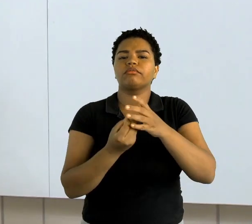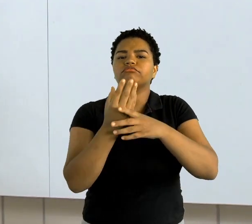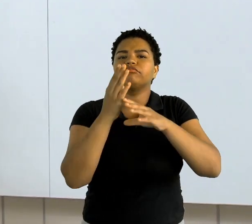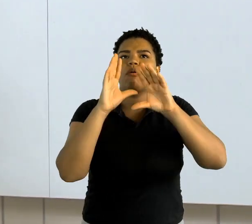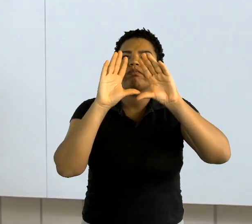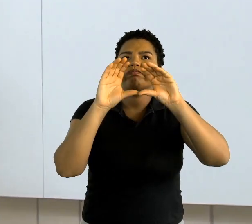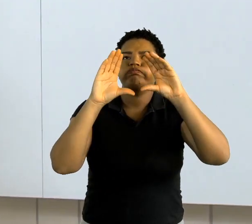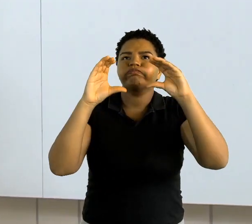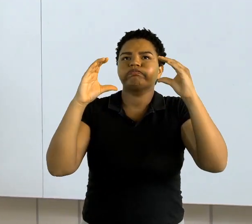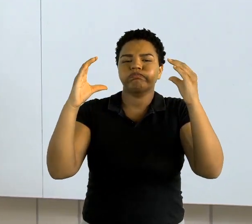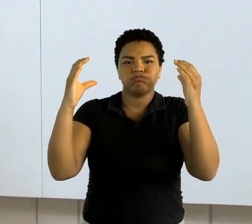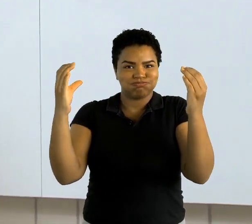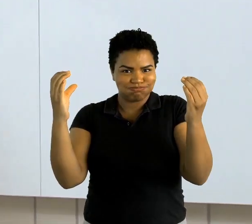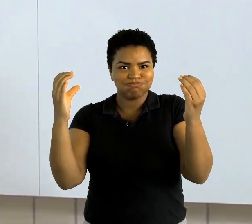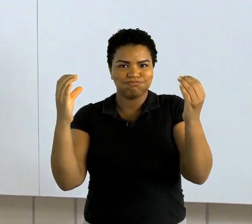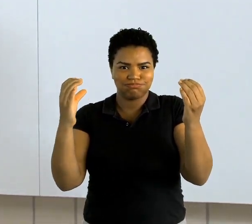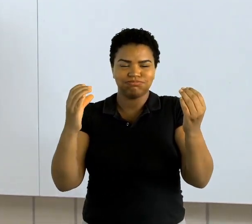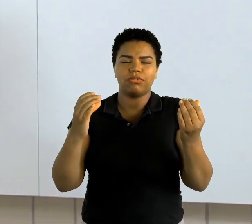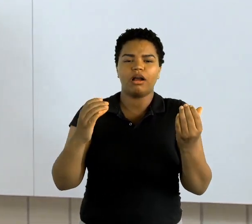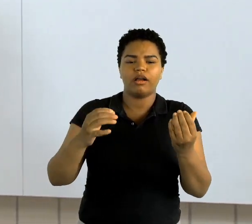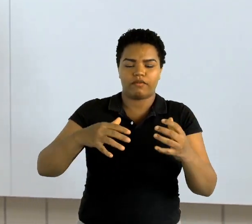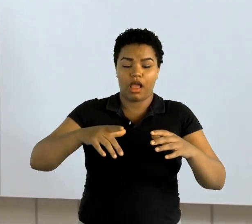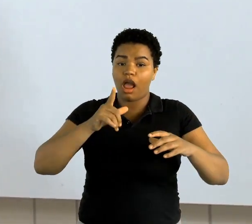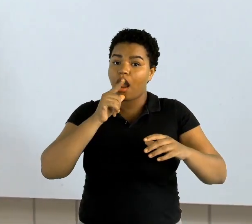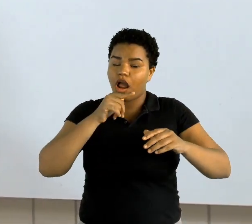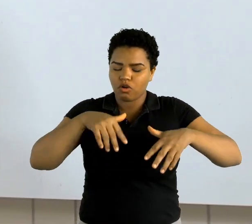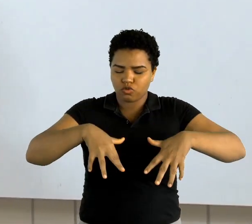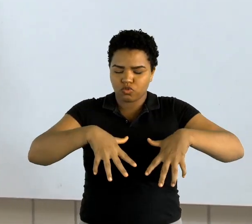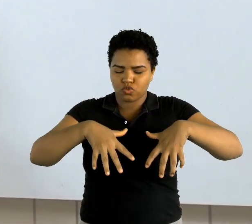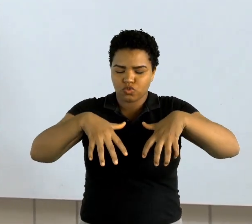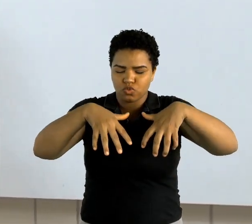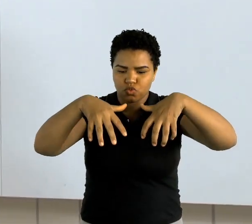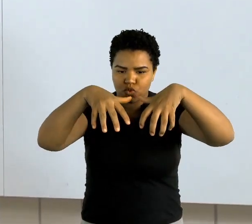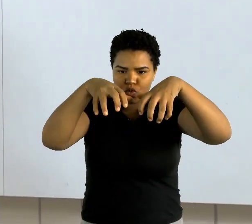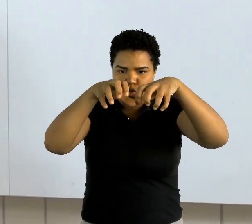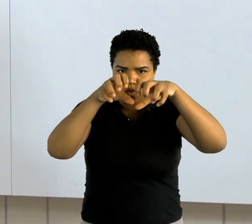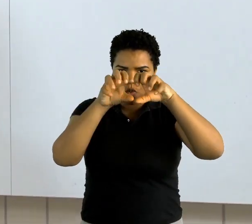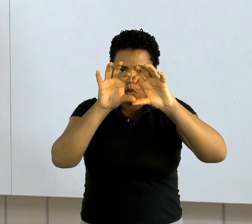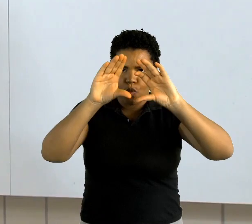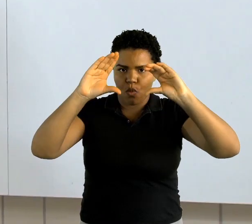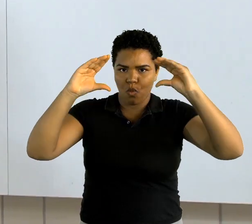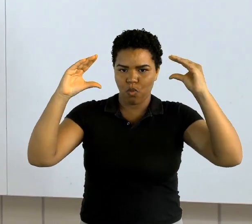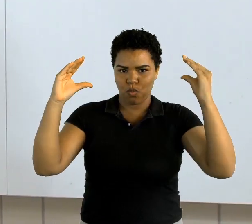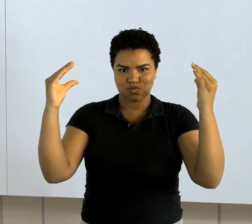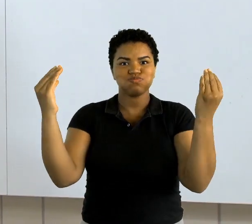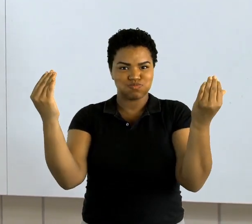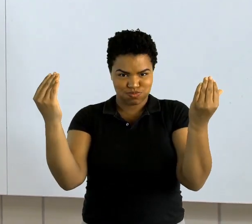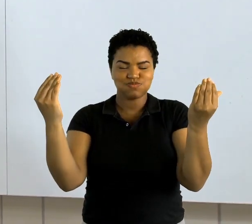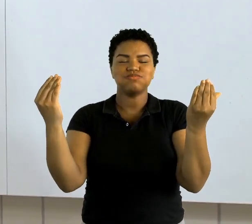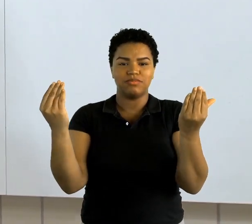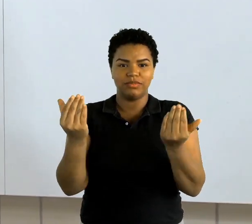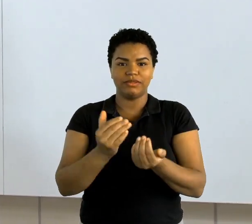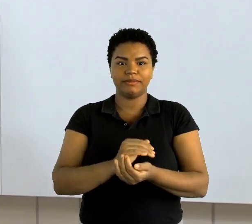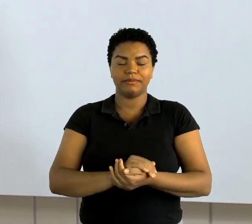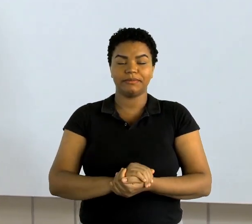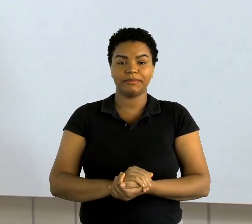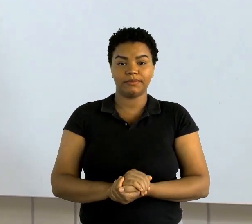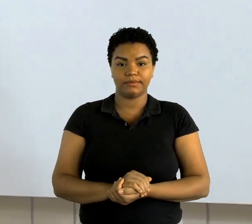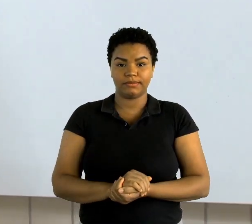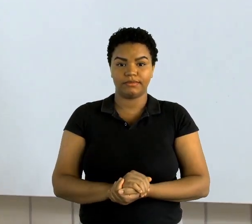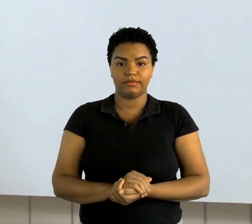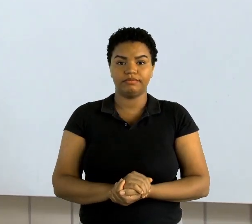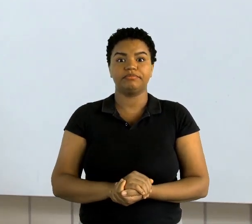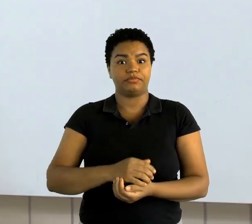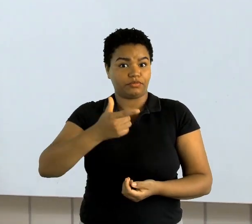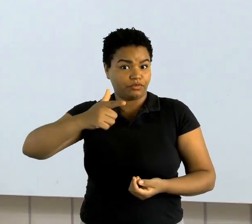nuvens, a condensação. Aquela água que sobe, forma as nuvens, que é a condensação.